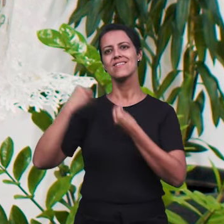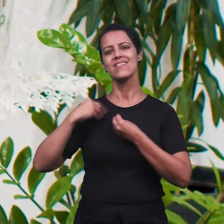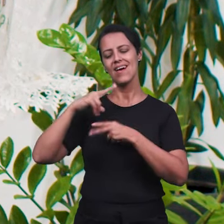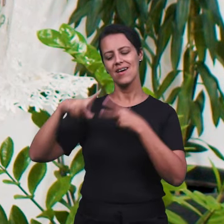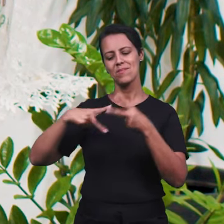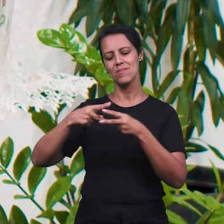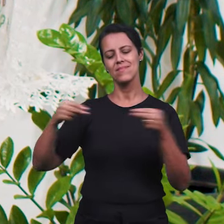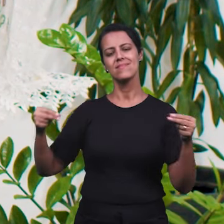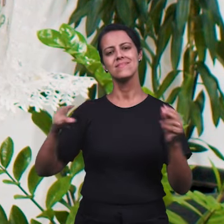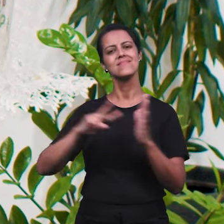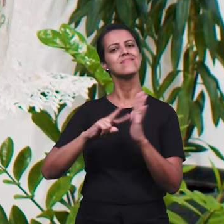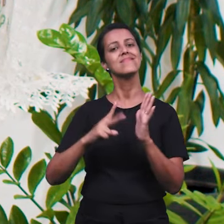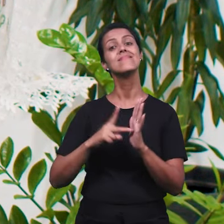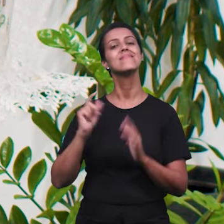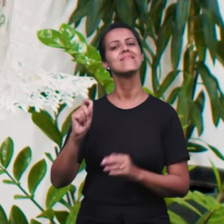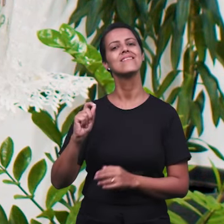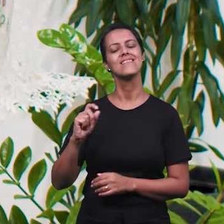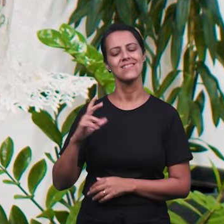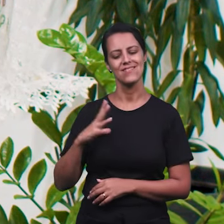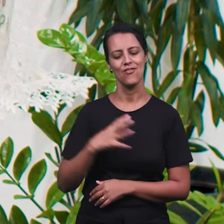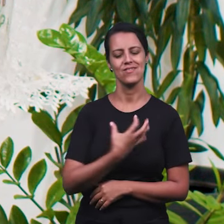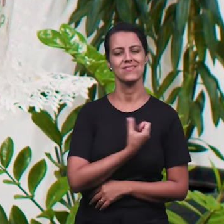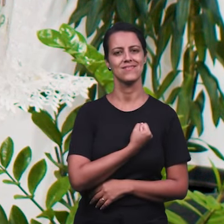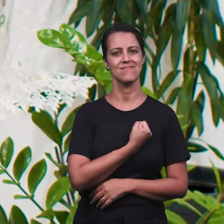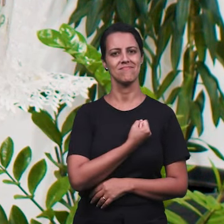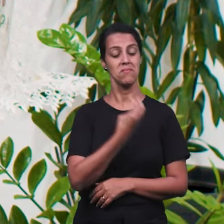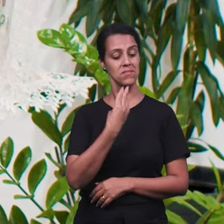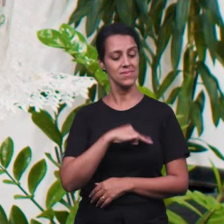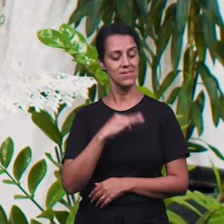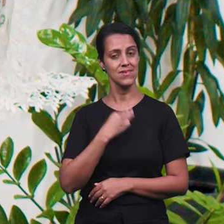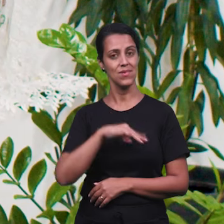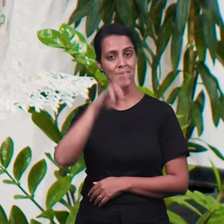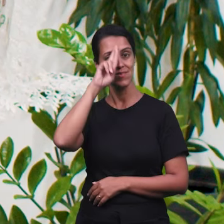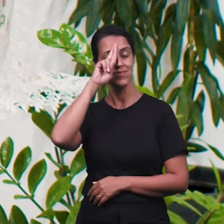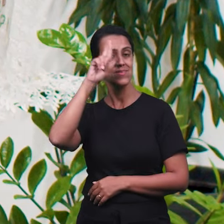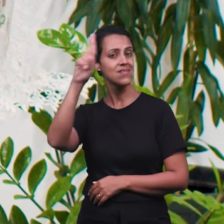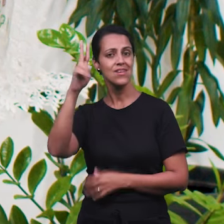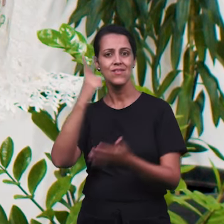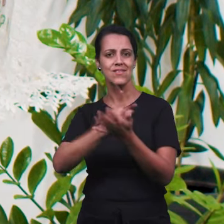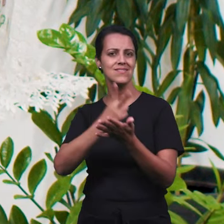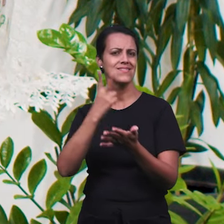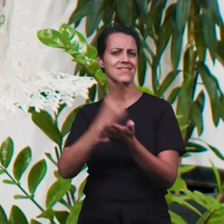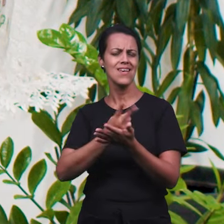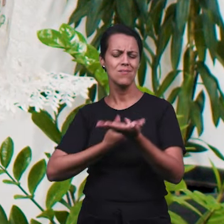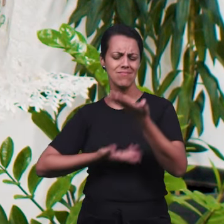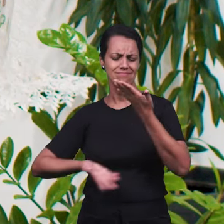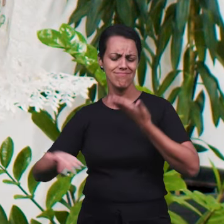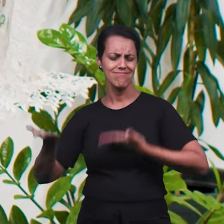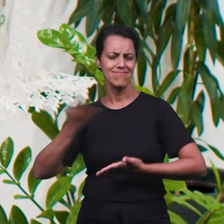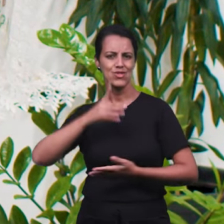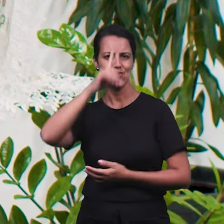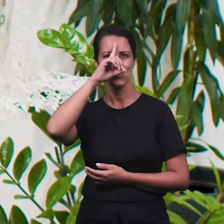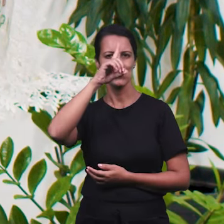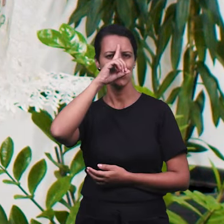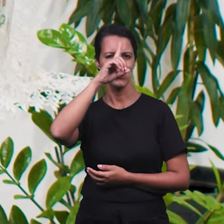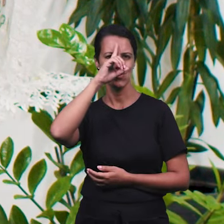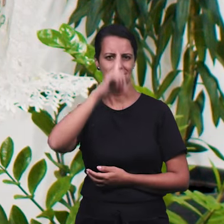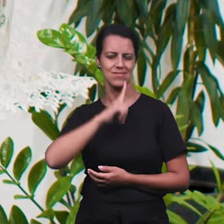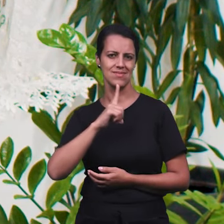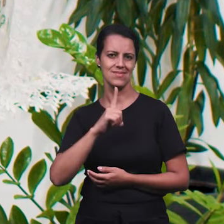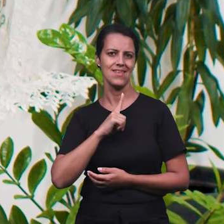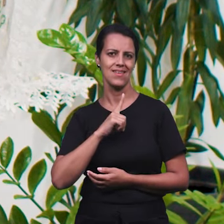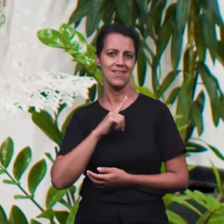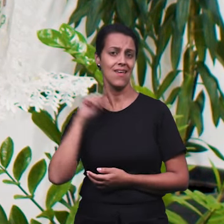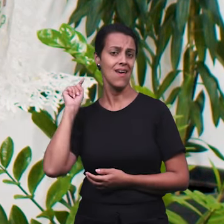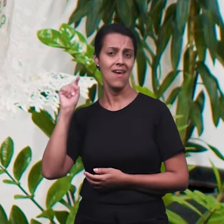salvação o amor do Senhor a misericórdia do Senhor com aqueles que T um encontro com o Senhor nos envolve todos os dias e aquele amor que